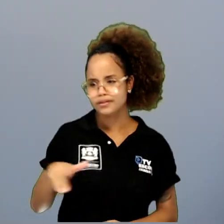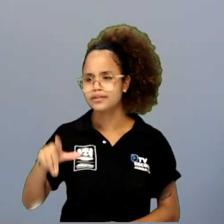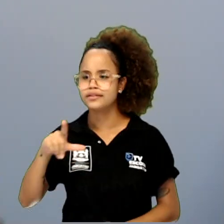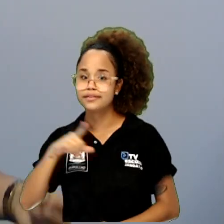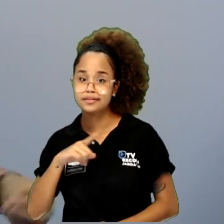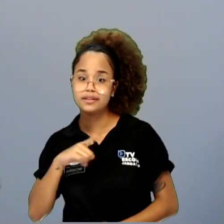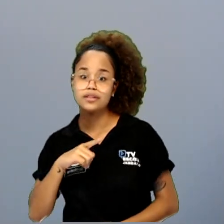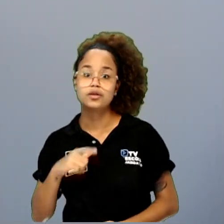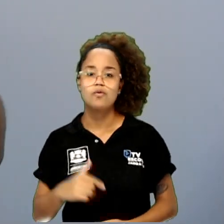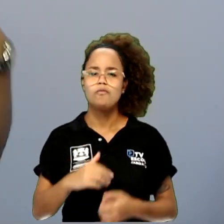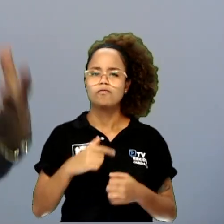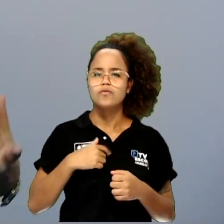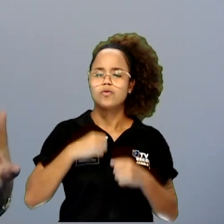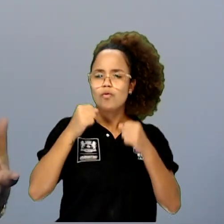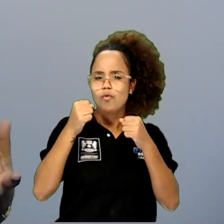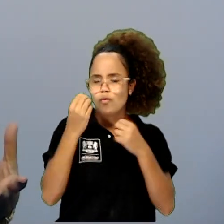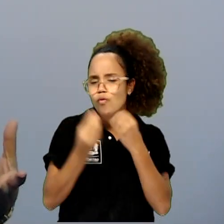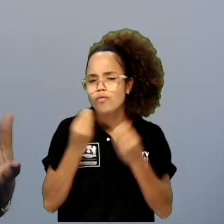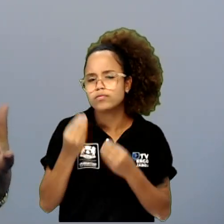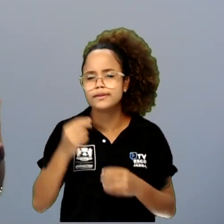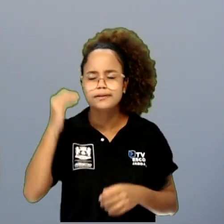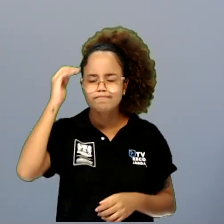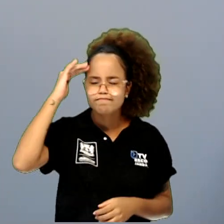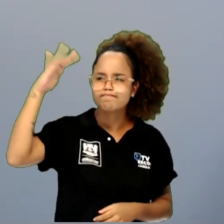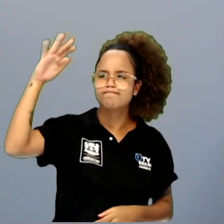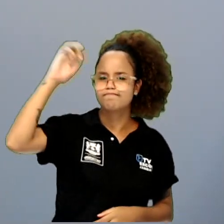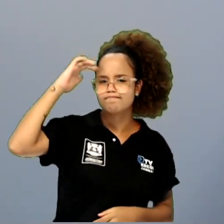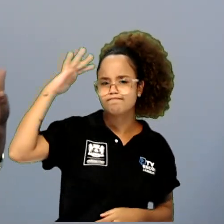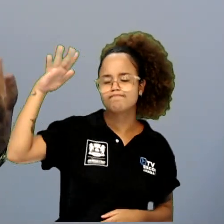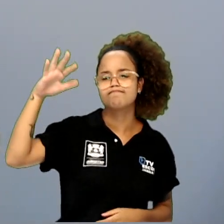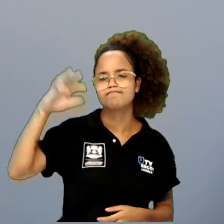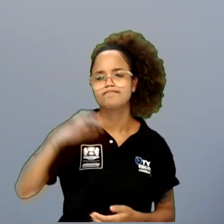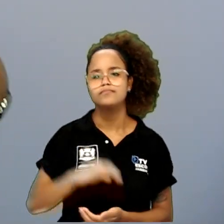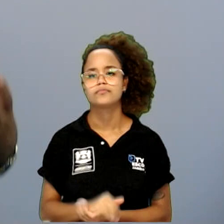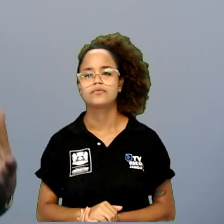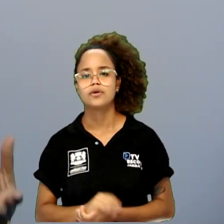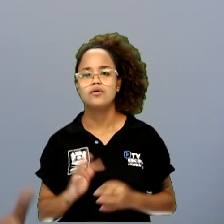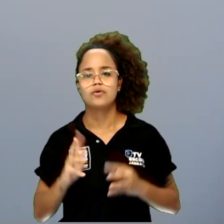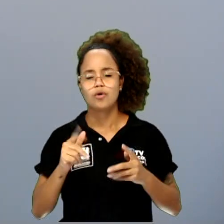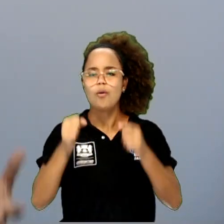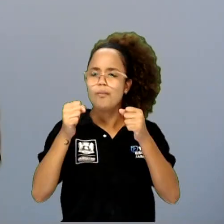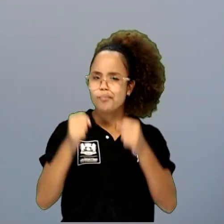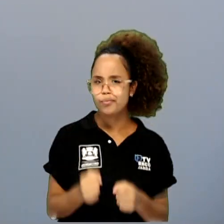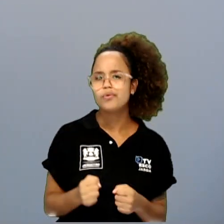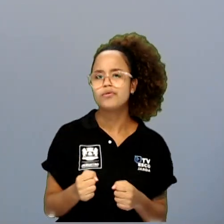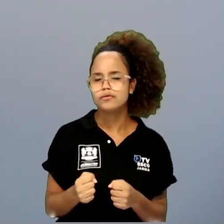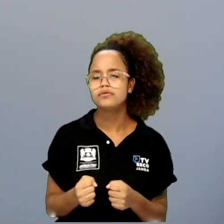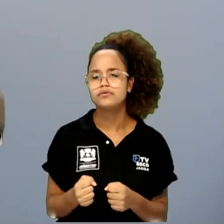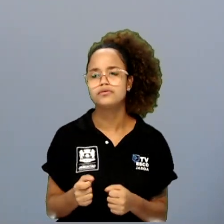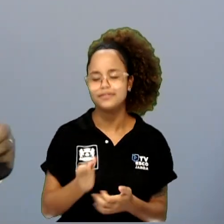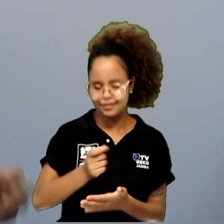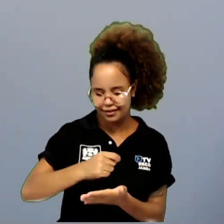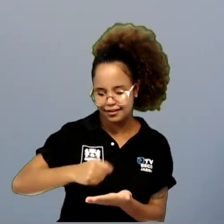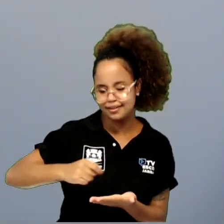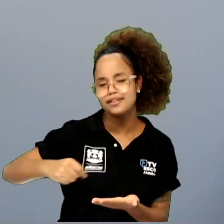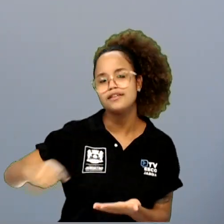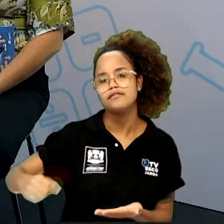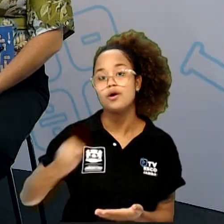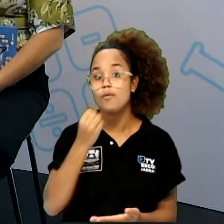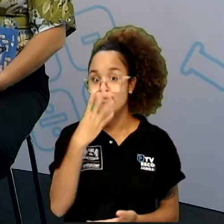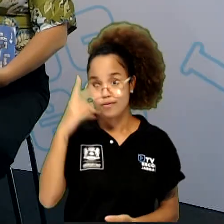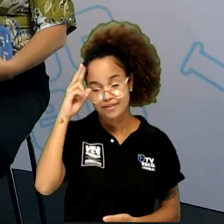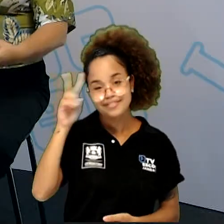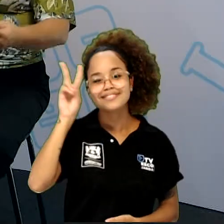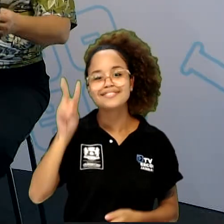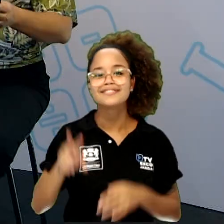Essa imaginação muito fértil, então elas têm todas as possibilidades para escrever boas histórias. Ah,